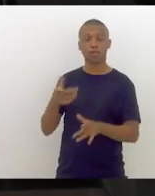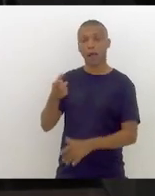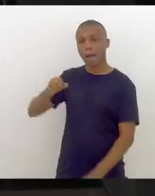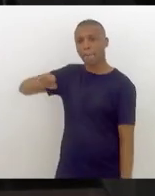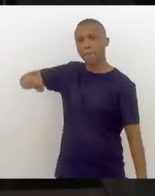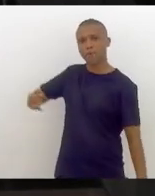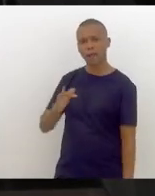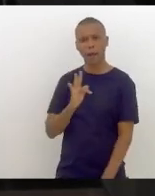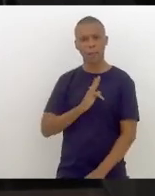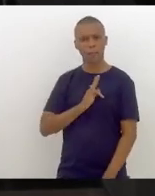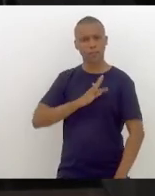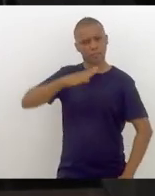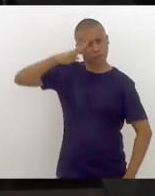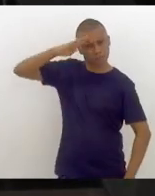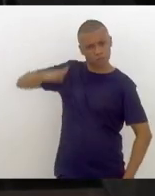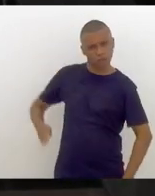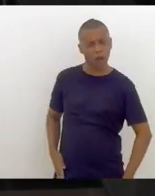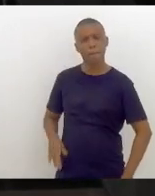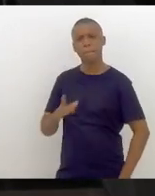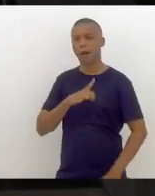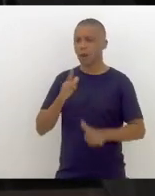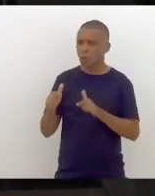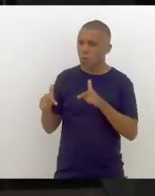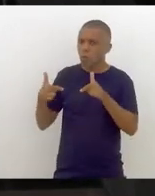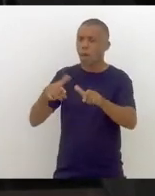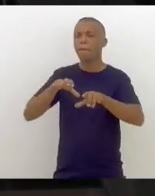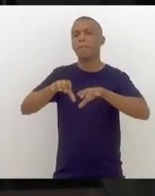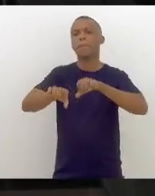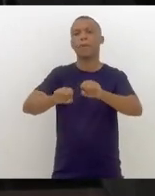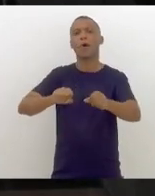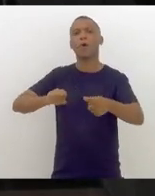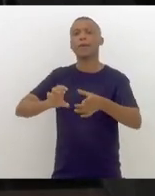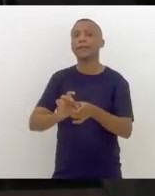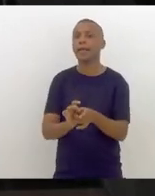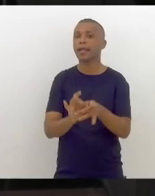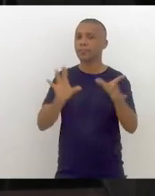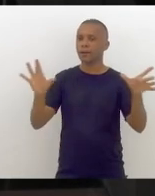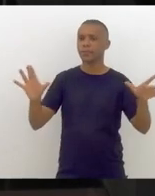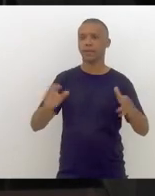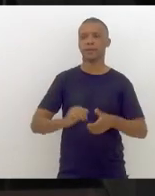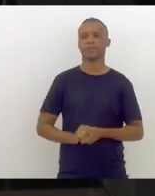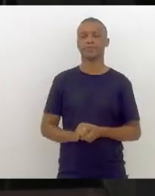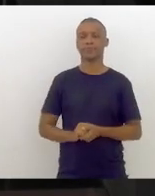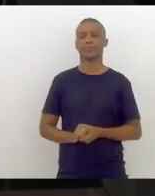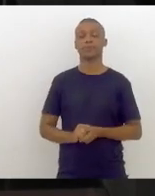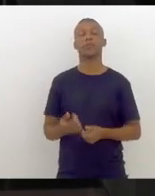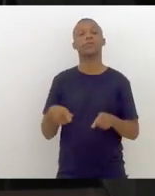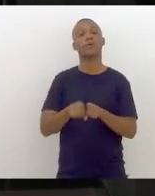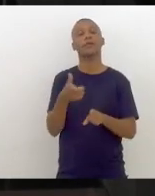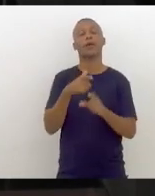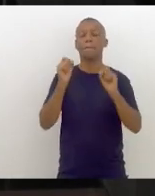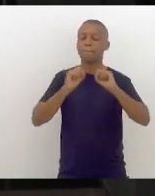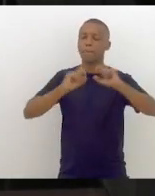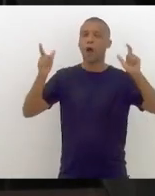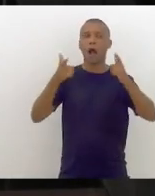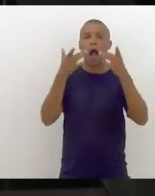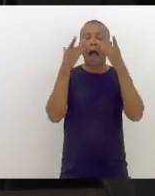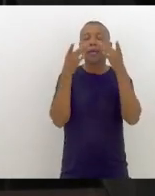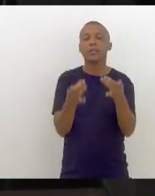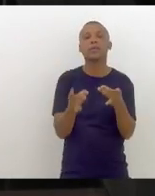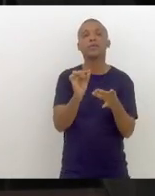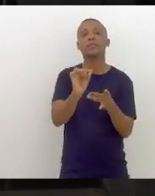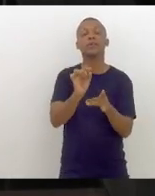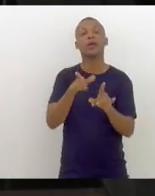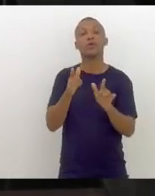polícias militares para fazerem esse desbloqueio e queria chamar a atenção essa